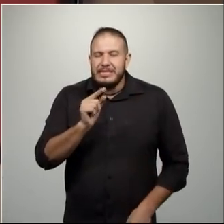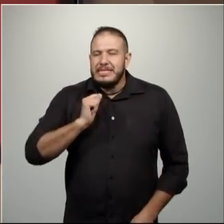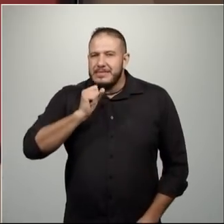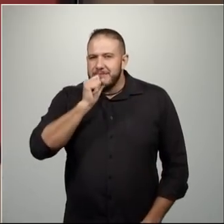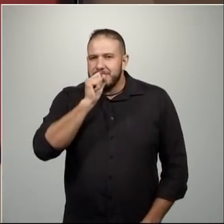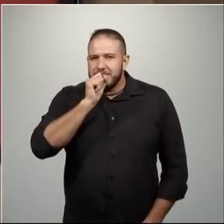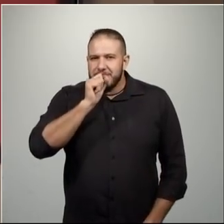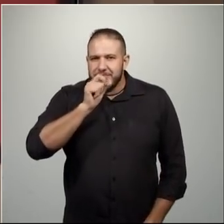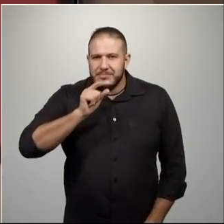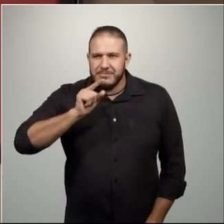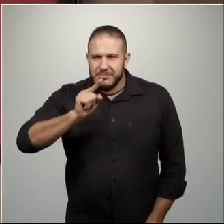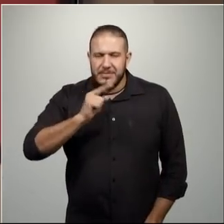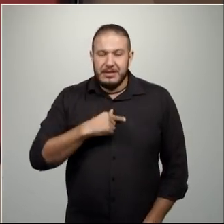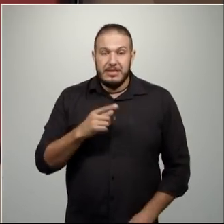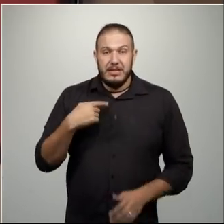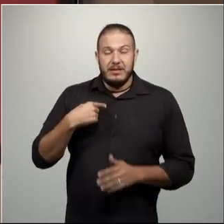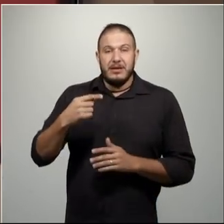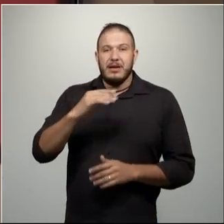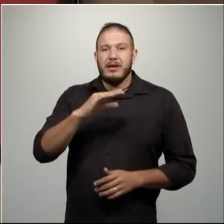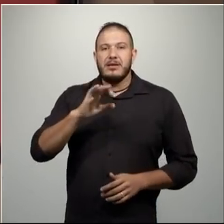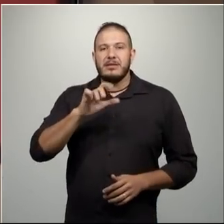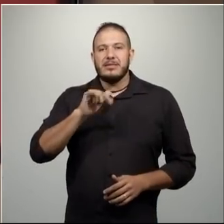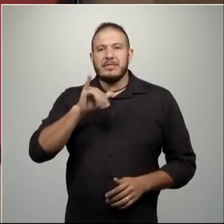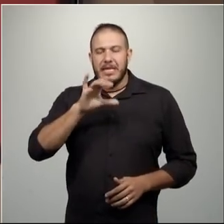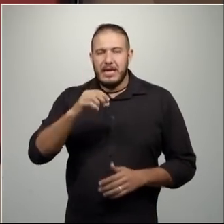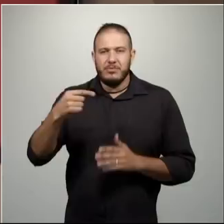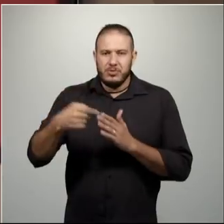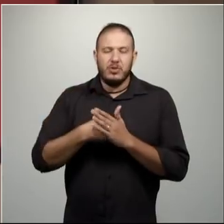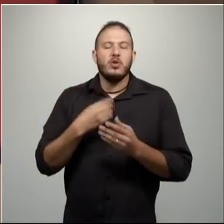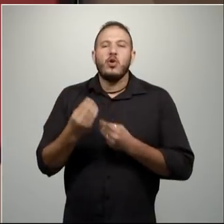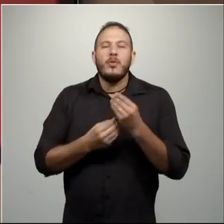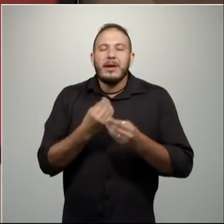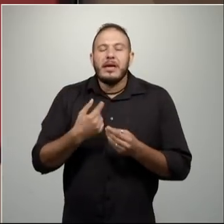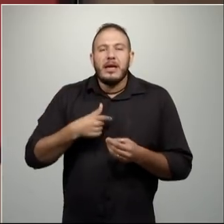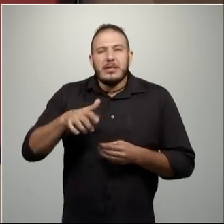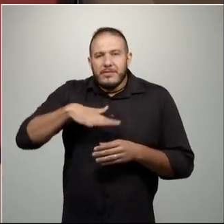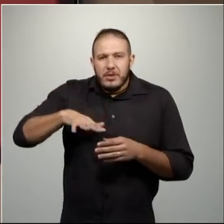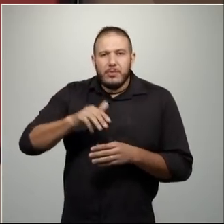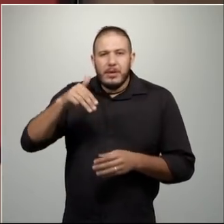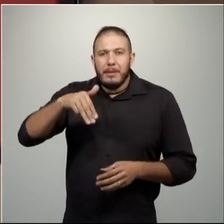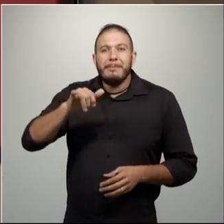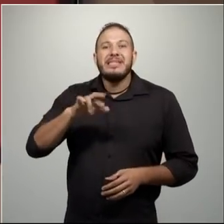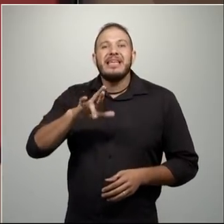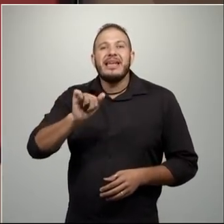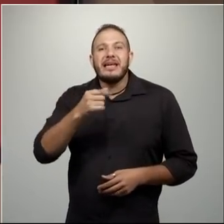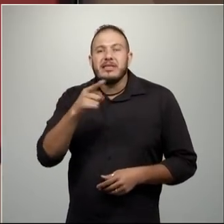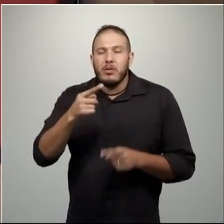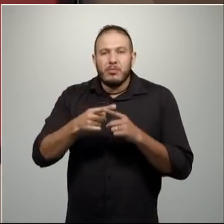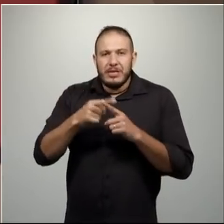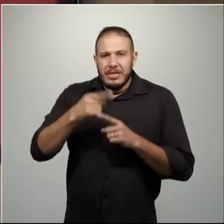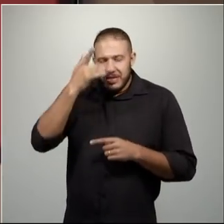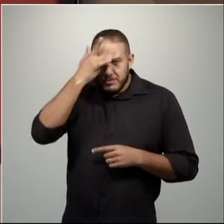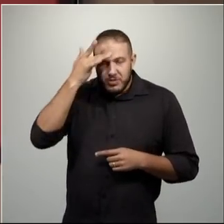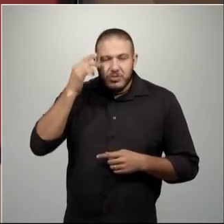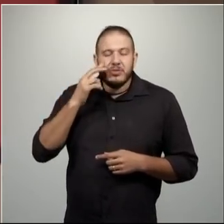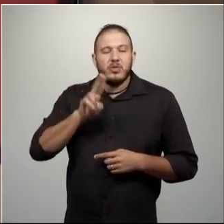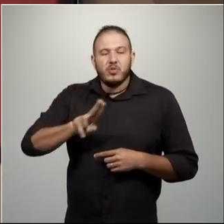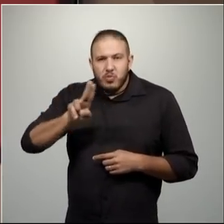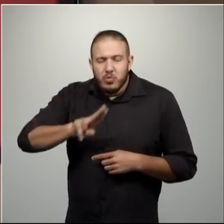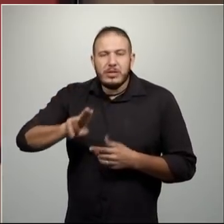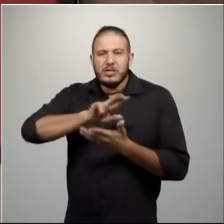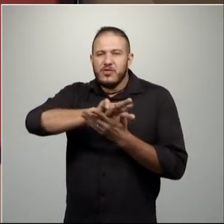sérgio nobre pergunta como deve ser o head de mineração porque as pessoas usam aqueles arranjos com várias placas de